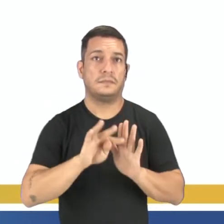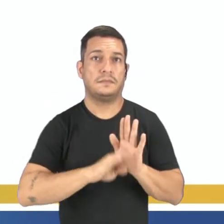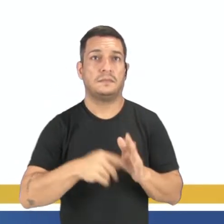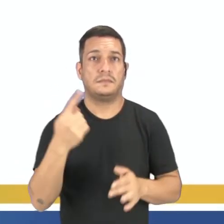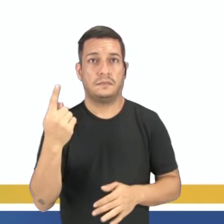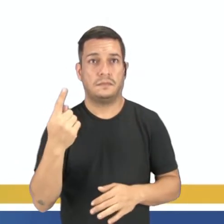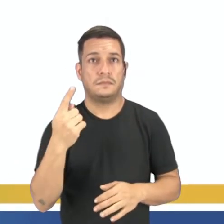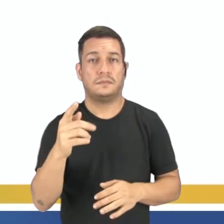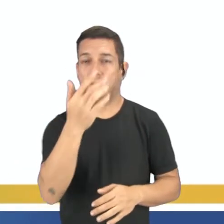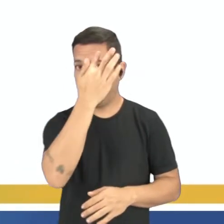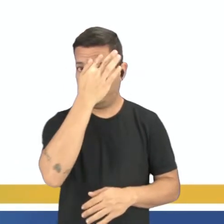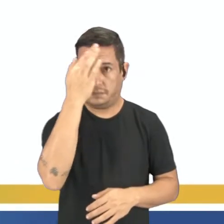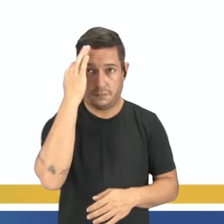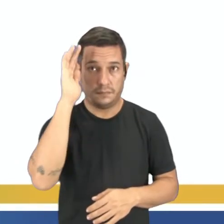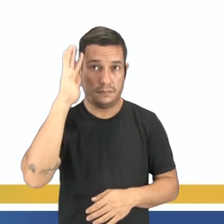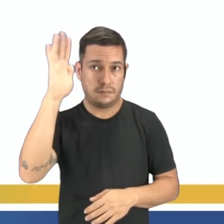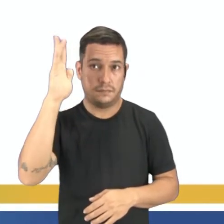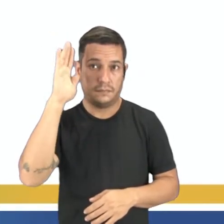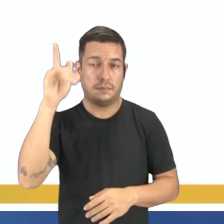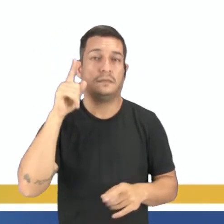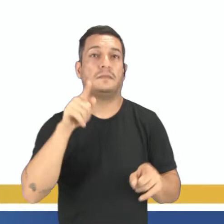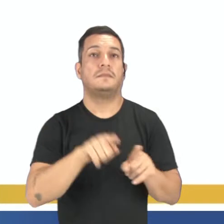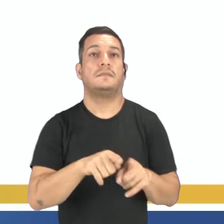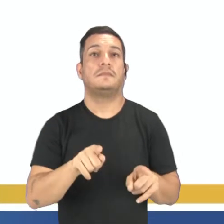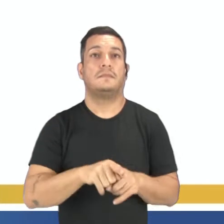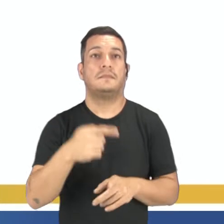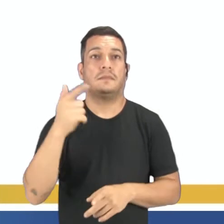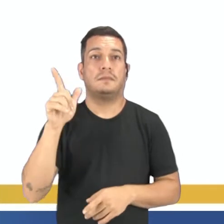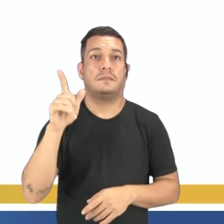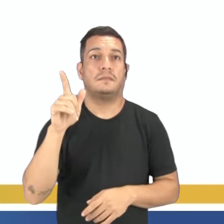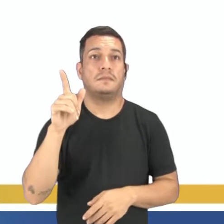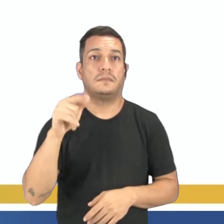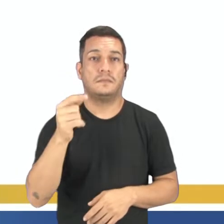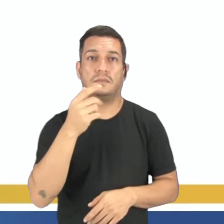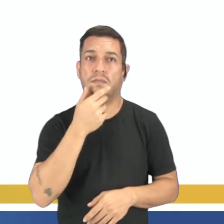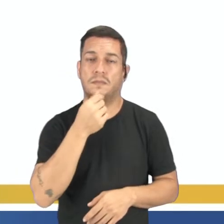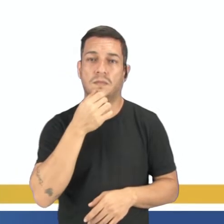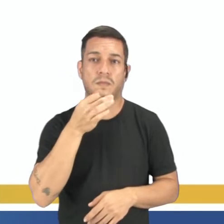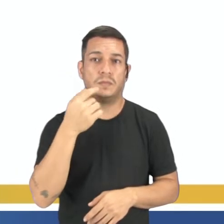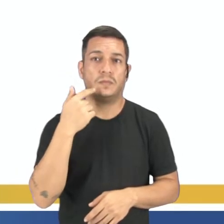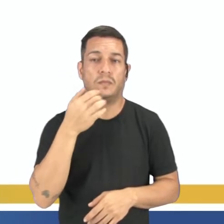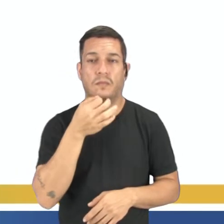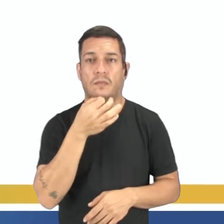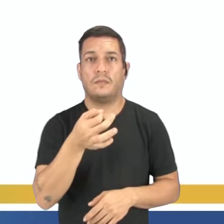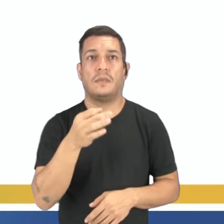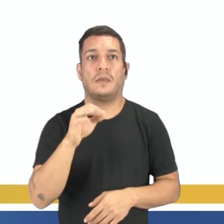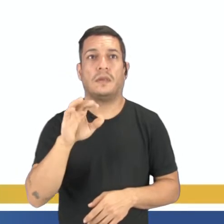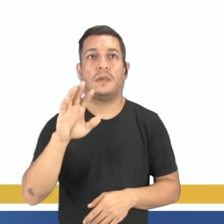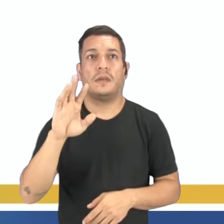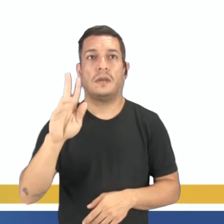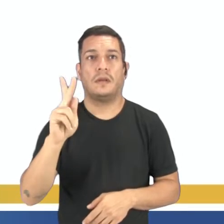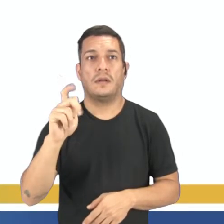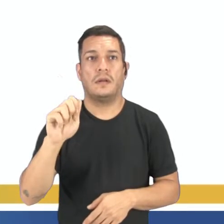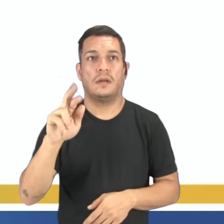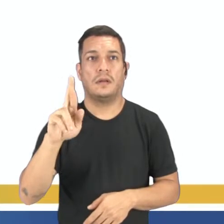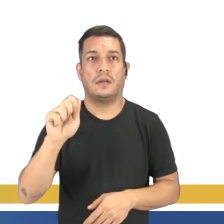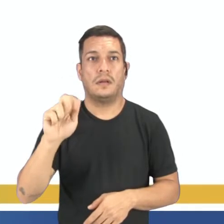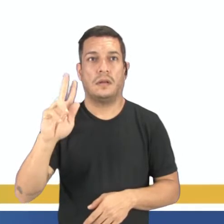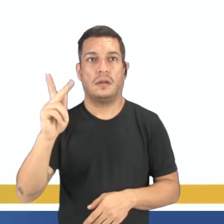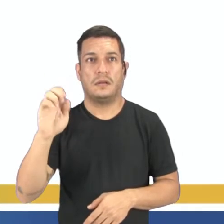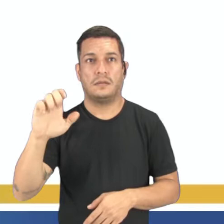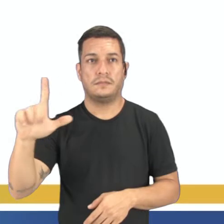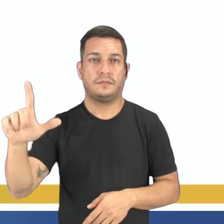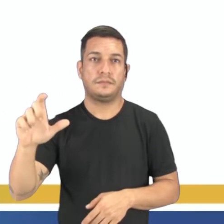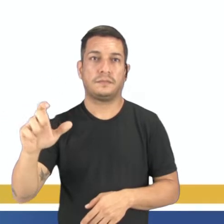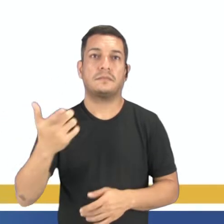do próprio filósofo René Descartes, e outro de um comentador aí, Ray Tells.